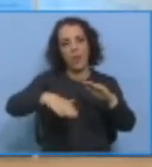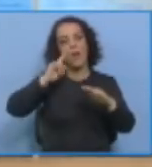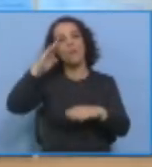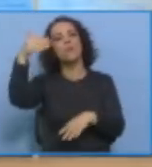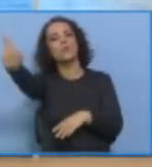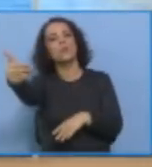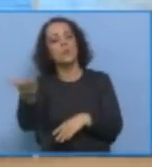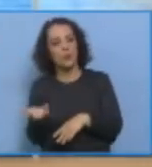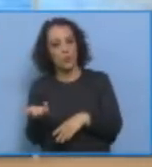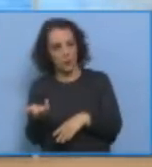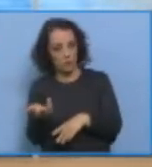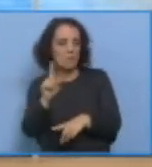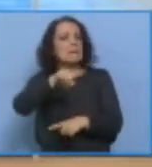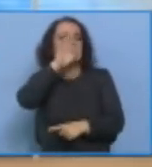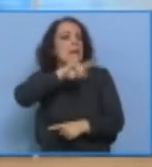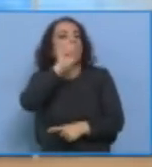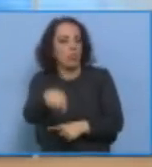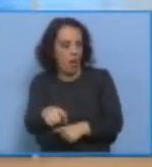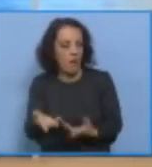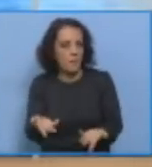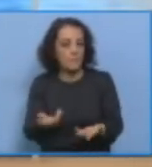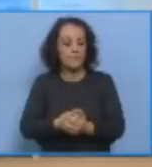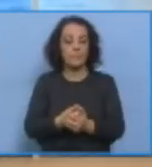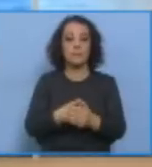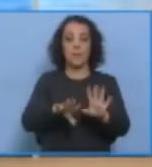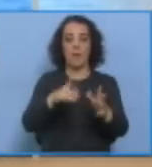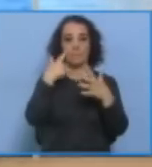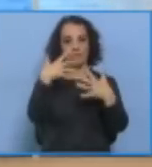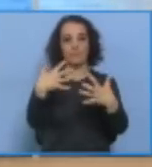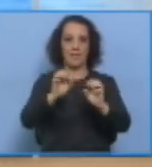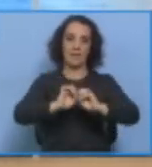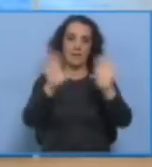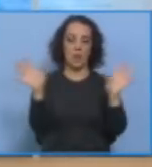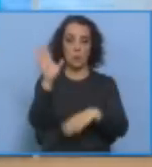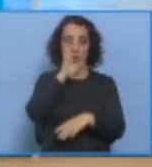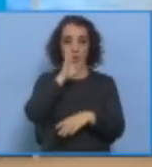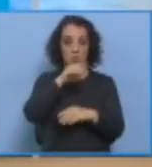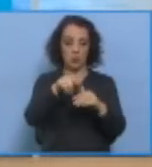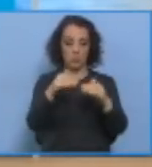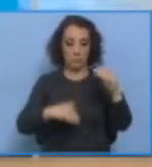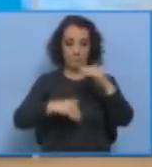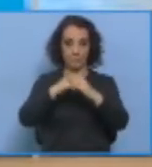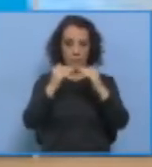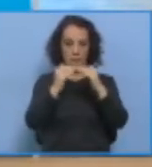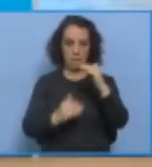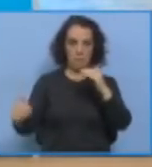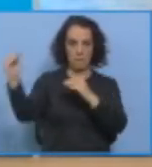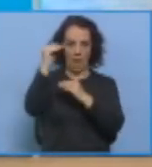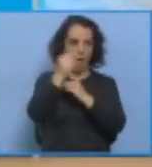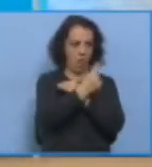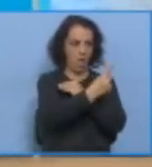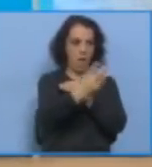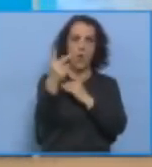futuro. Supomos. O que é evidente é que se alguém está acima e tem um conjunto de pais que